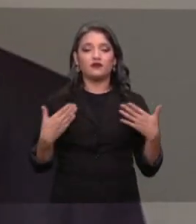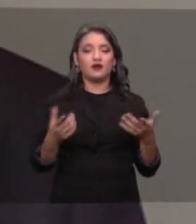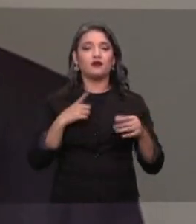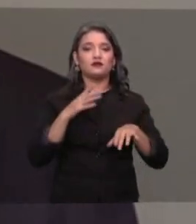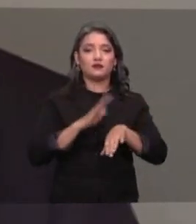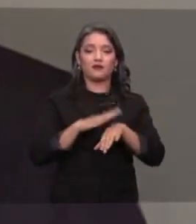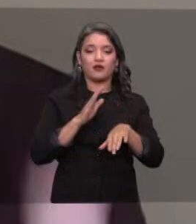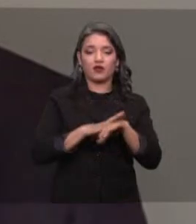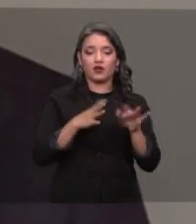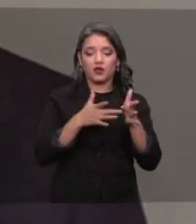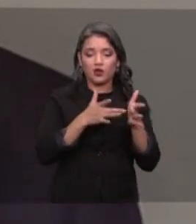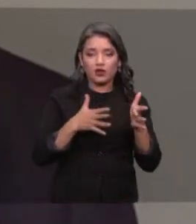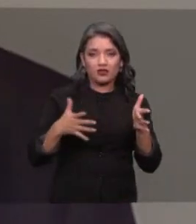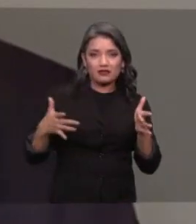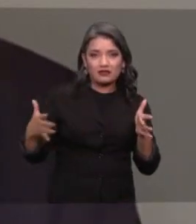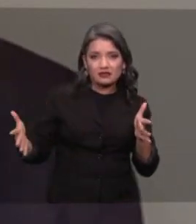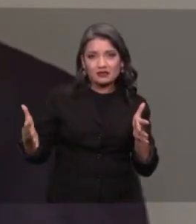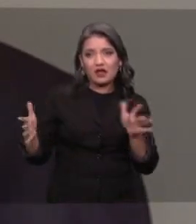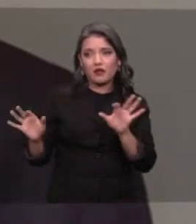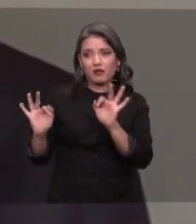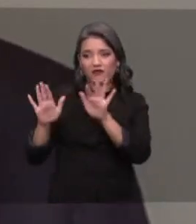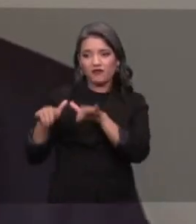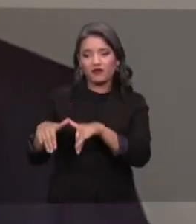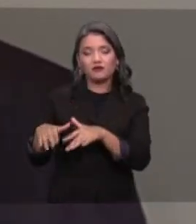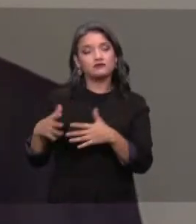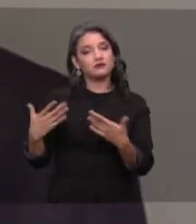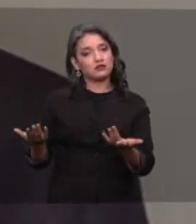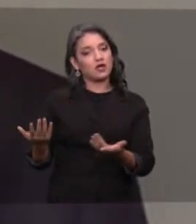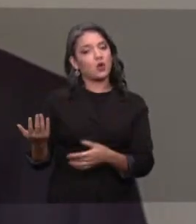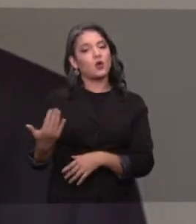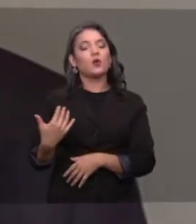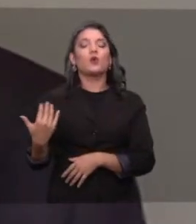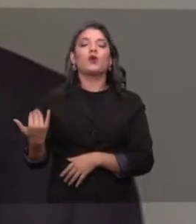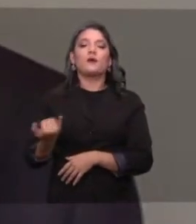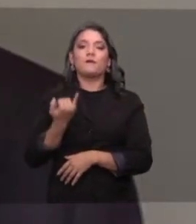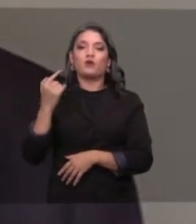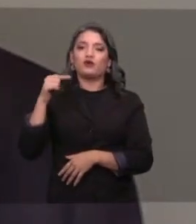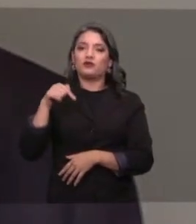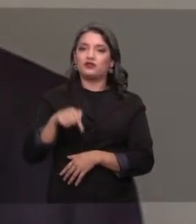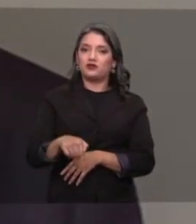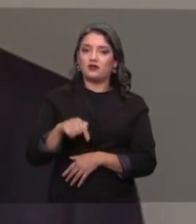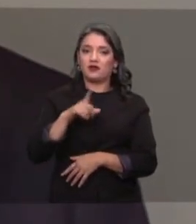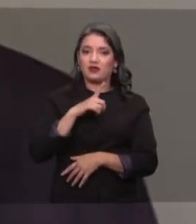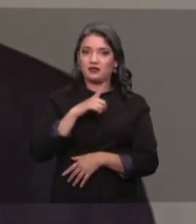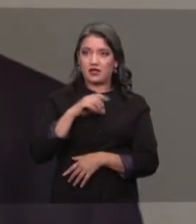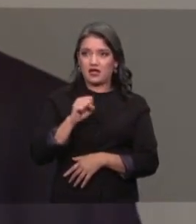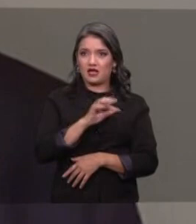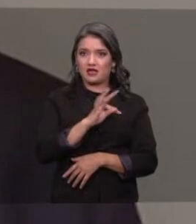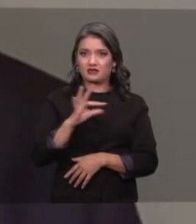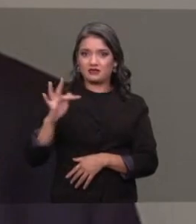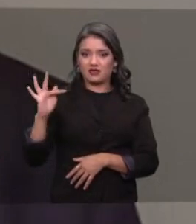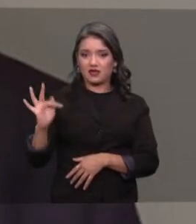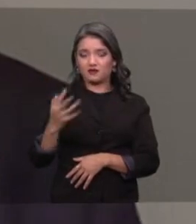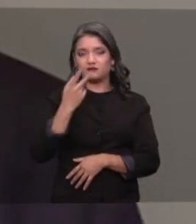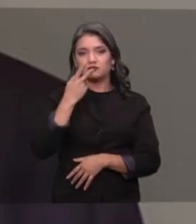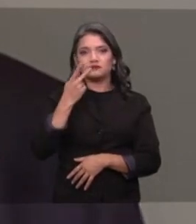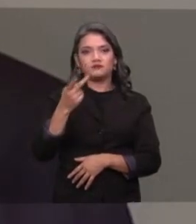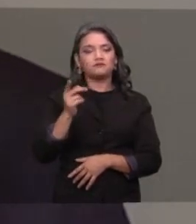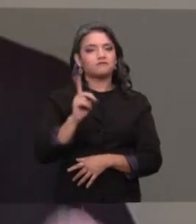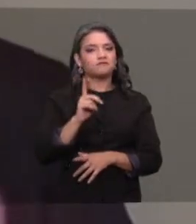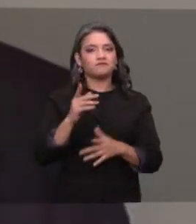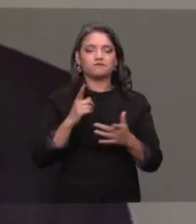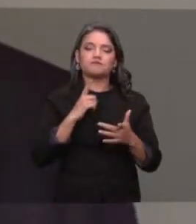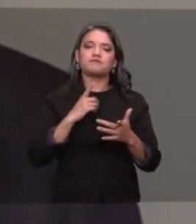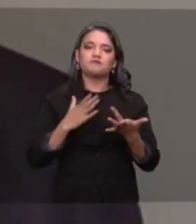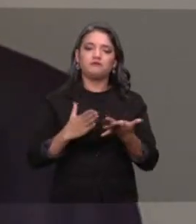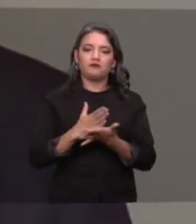duração do processo, que essa corte assente a não incidência da nova sistemática de separação das